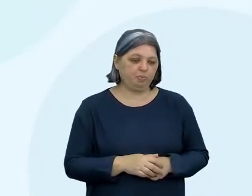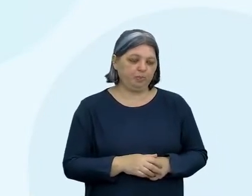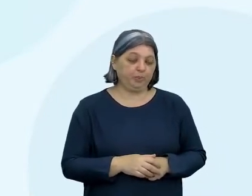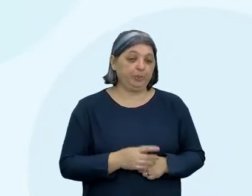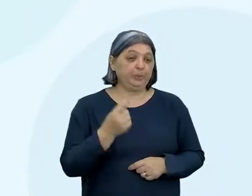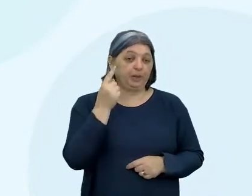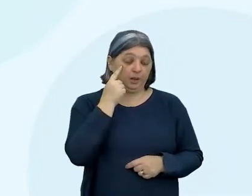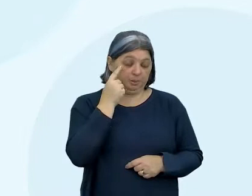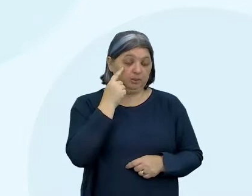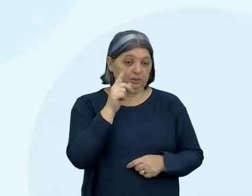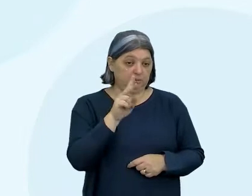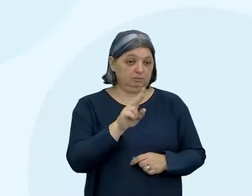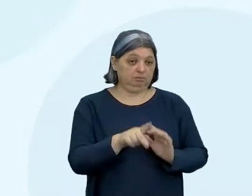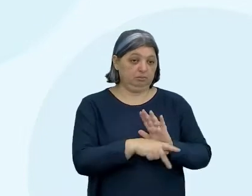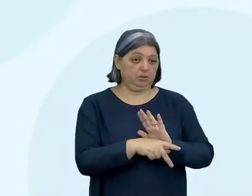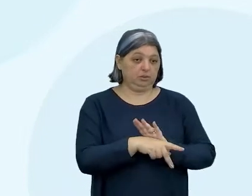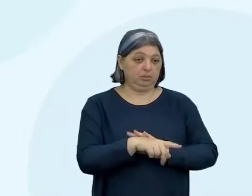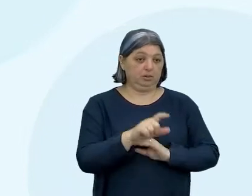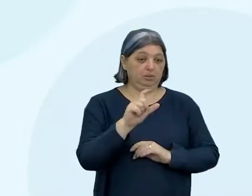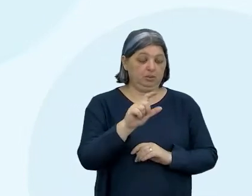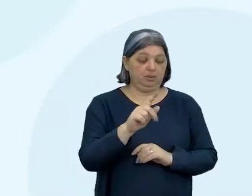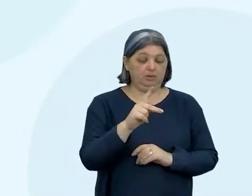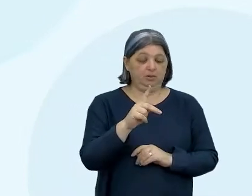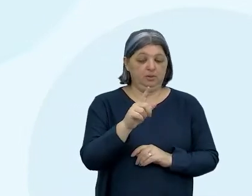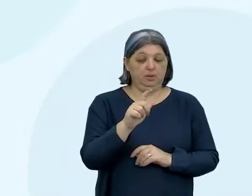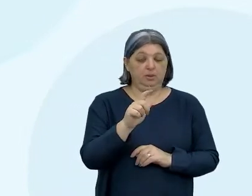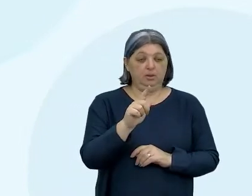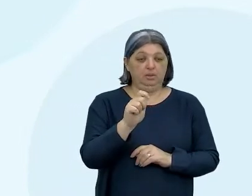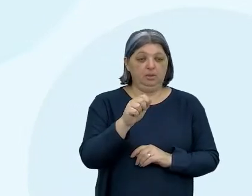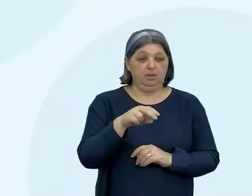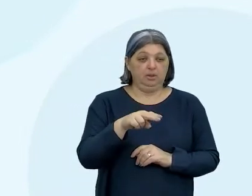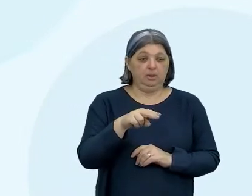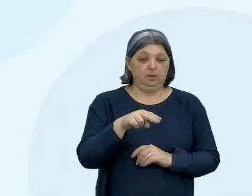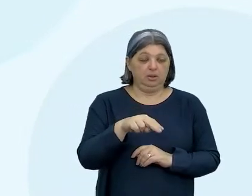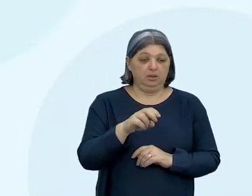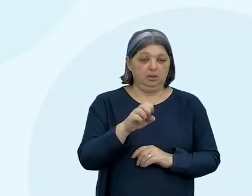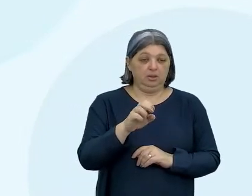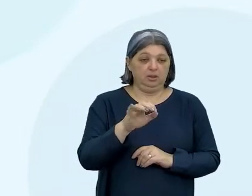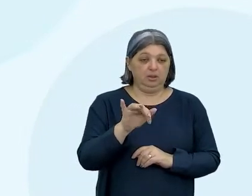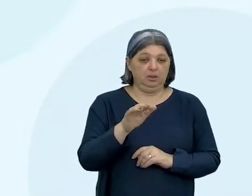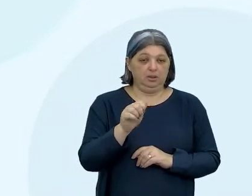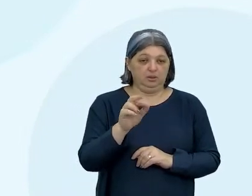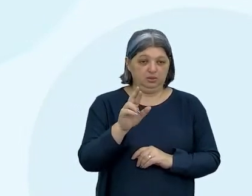nesse verbo, né, planejar, sempre a gente precisa planejar.